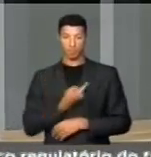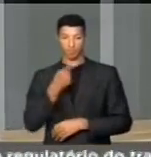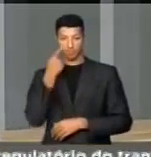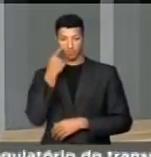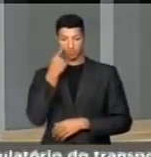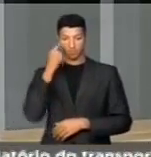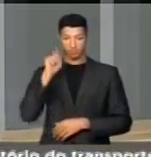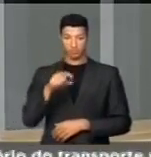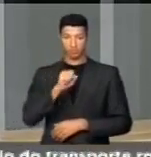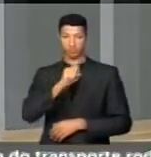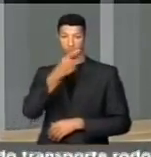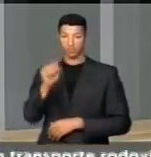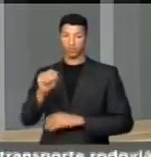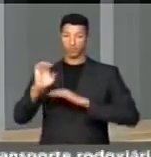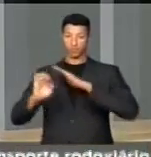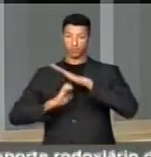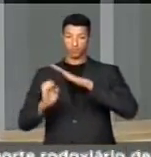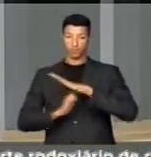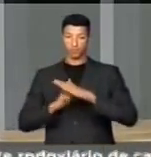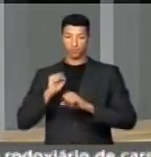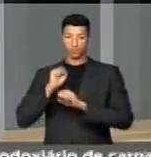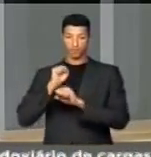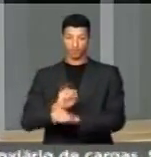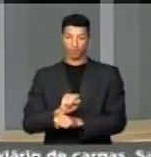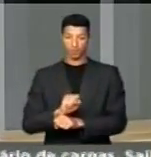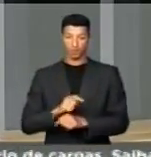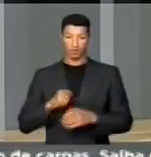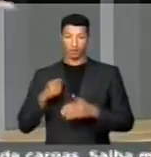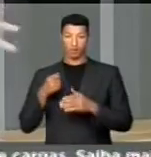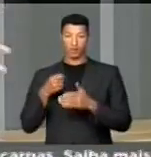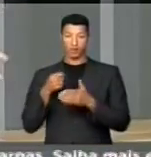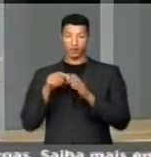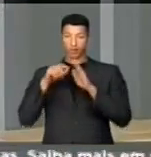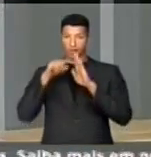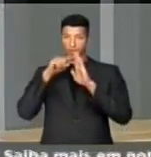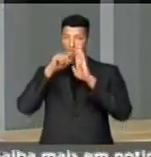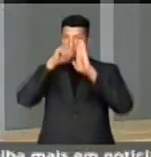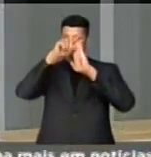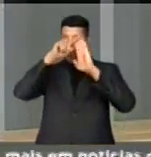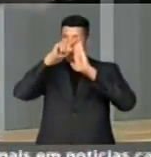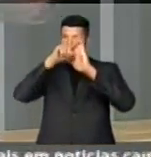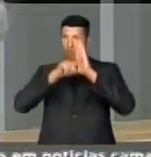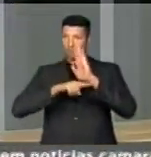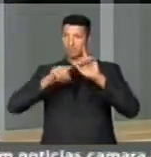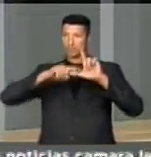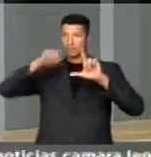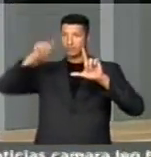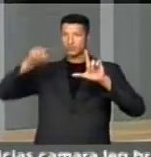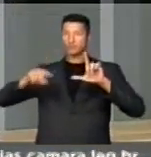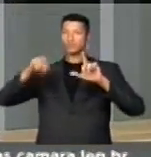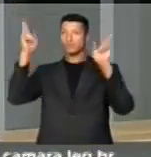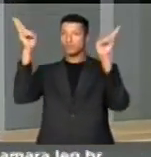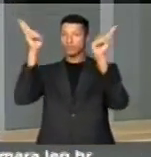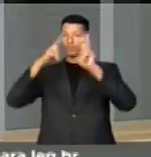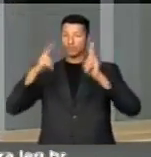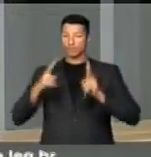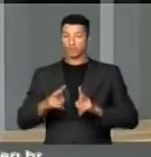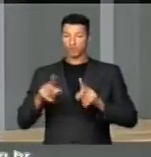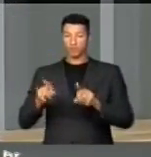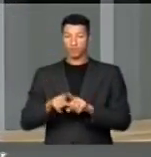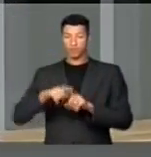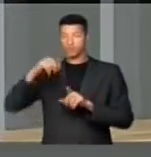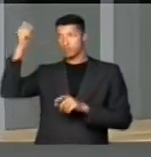vendo são as empresas parando as pesquisas de medição de vento, a pesquisa de medição